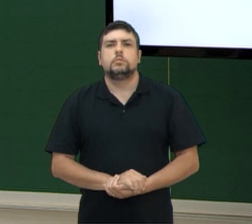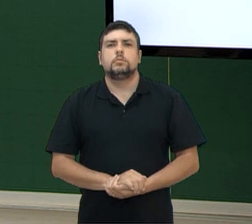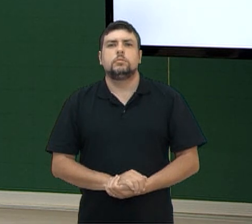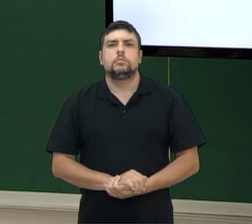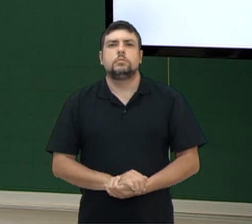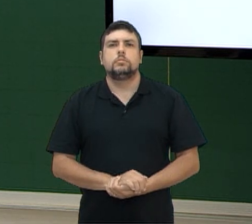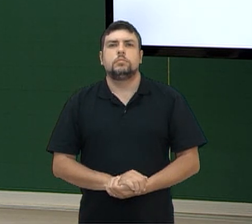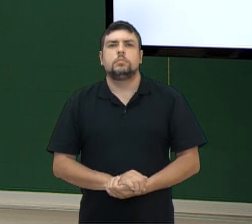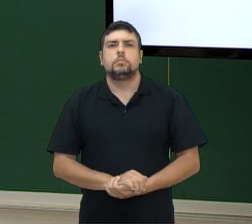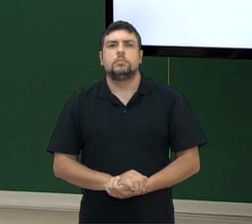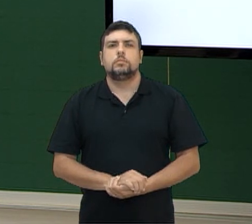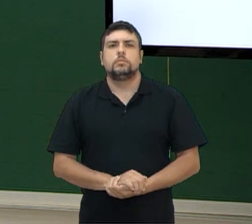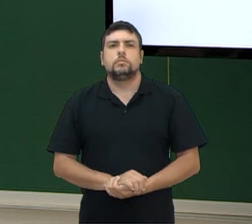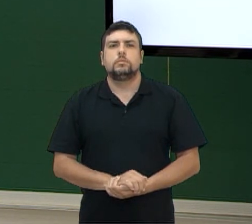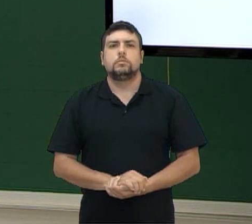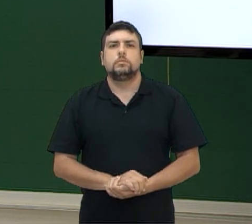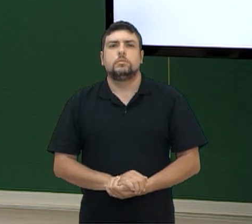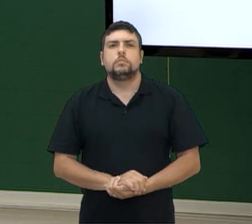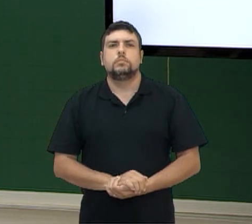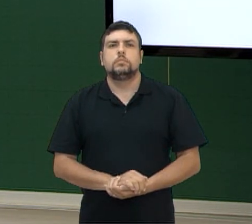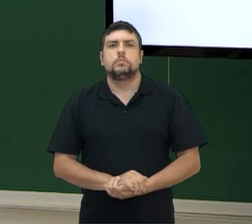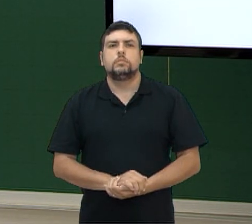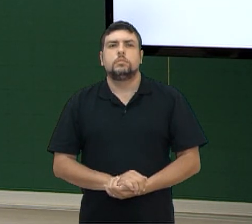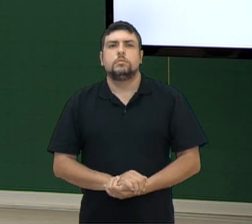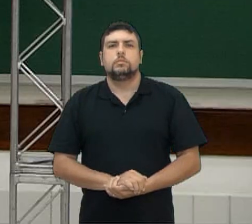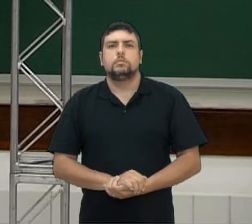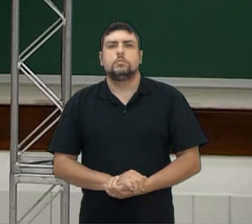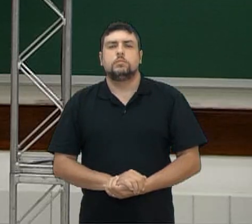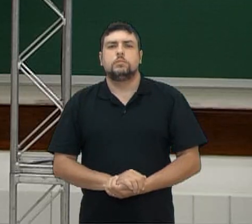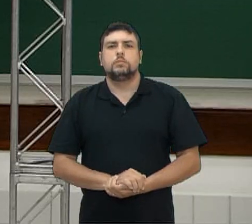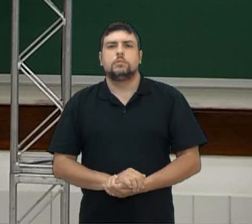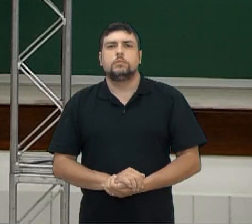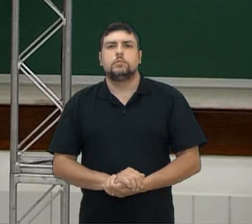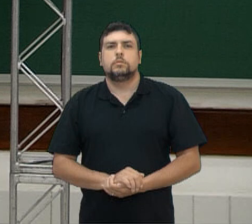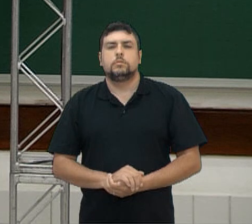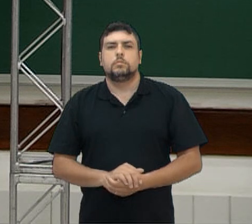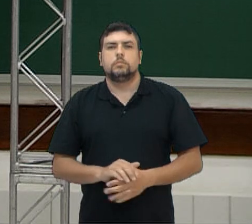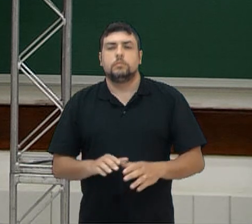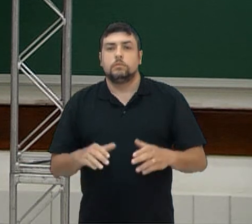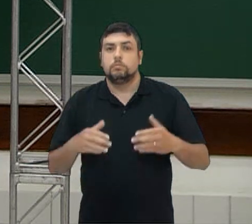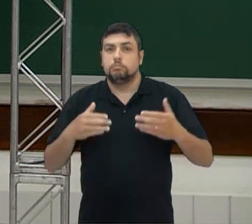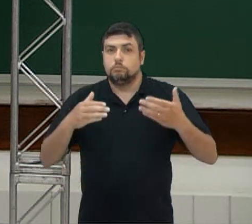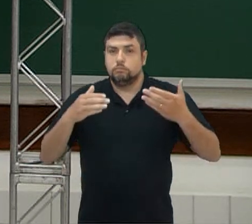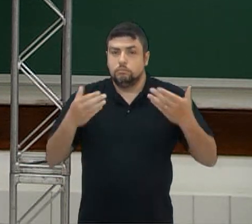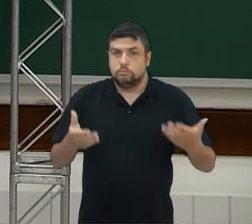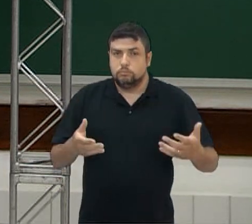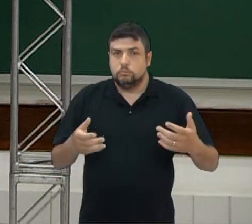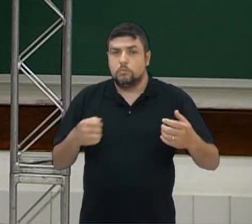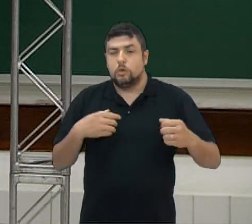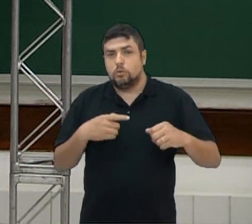deu 10. Então, o raio, né, da nossa